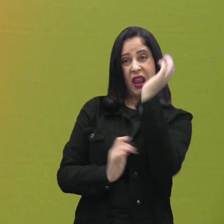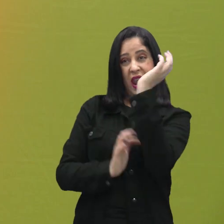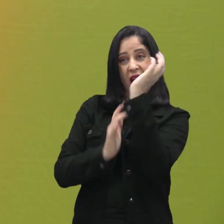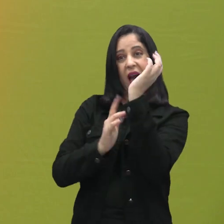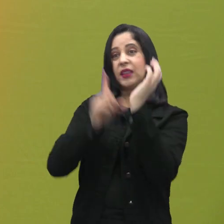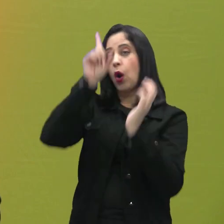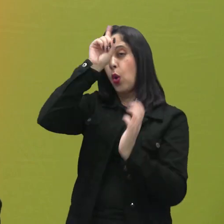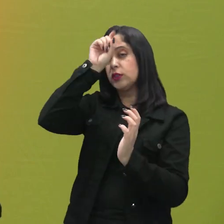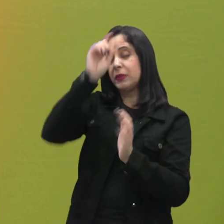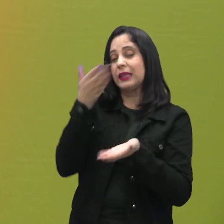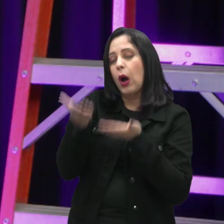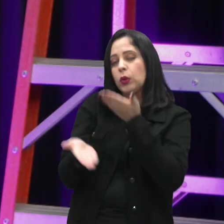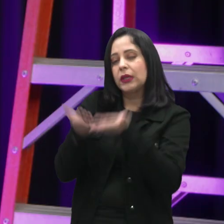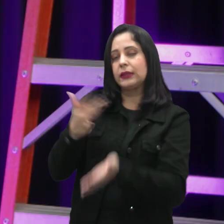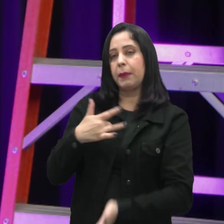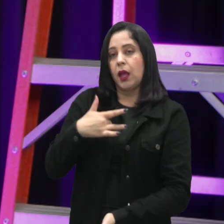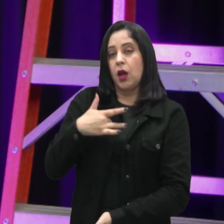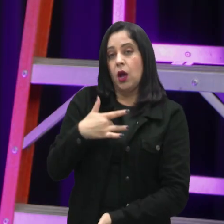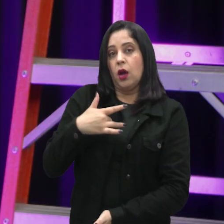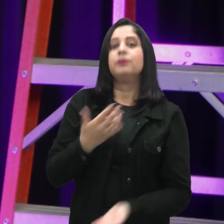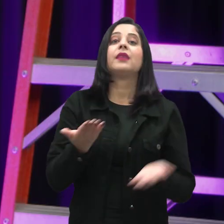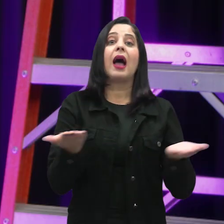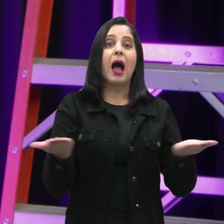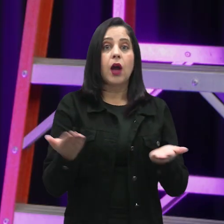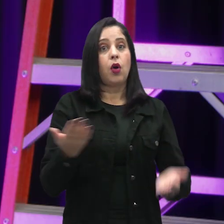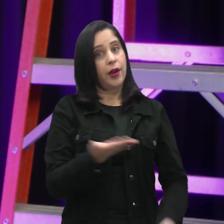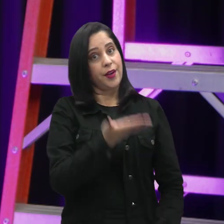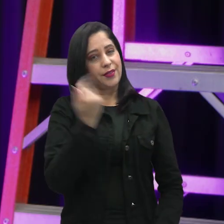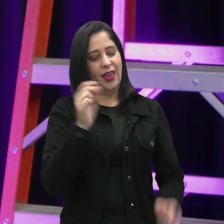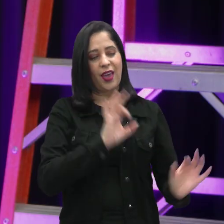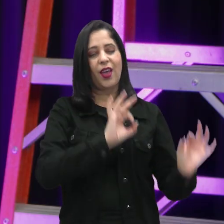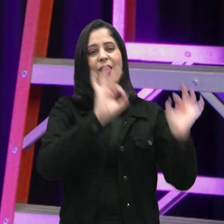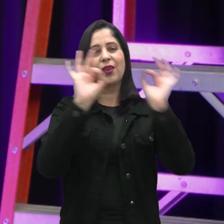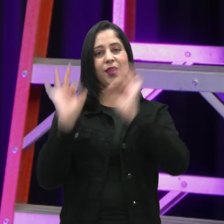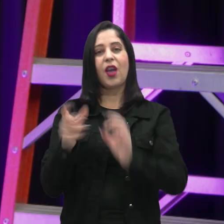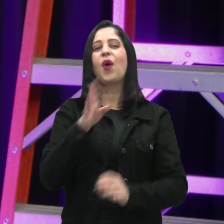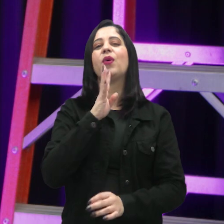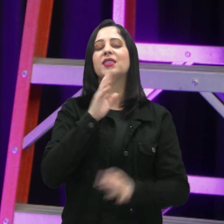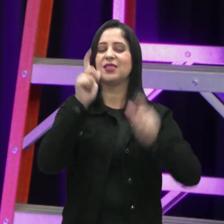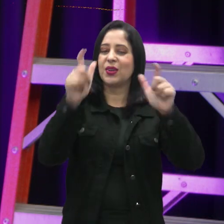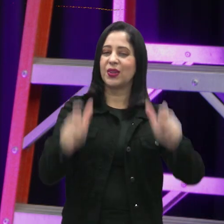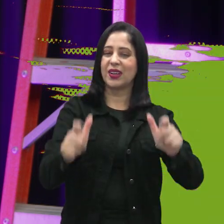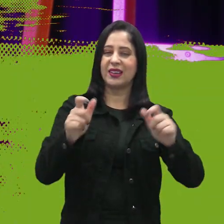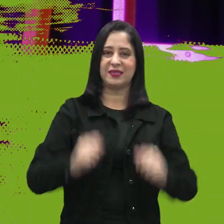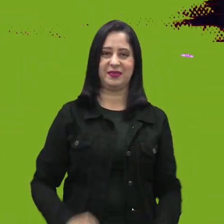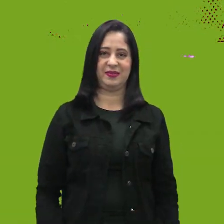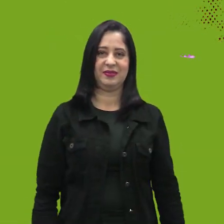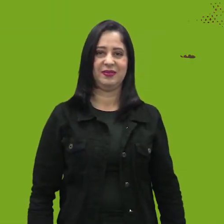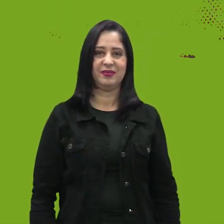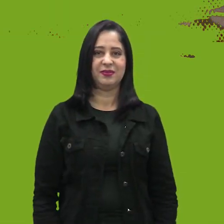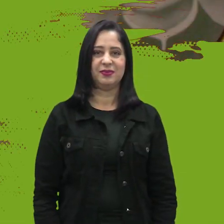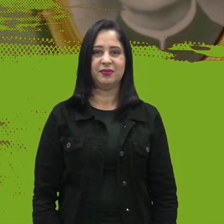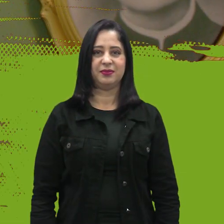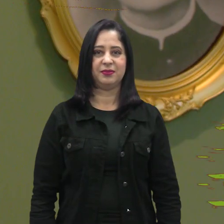sanatório, tratando a tuberculose. Vamos então conhecer mais sobre esse espaço e também a importância dessa história. Roda o